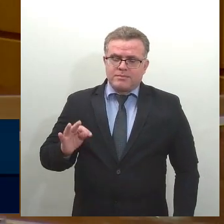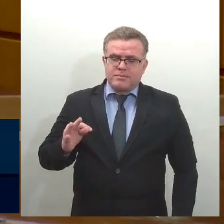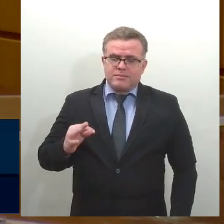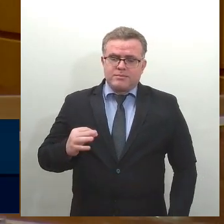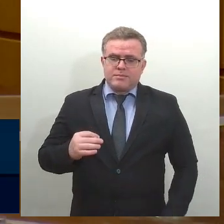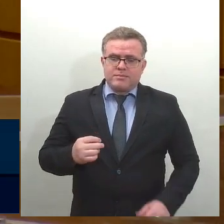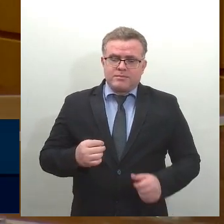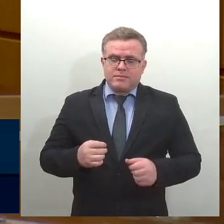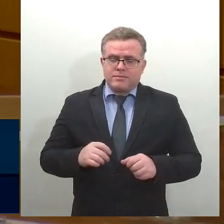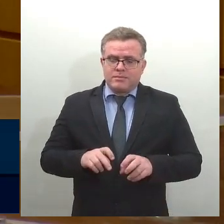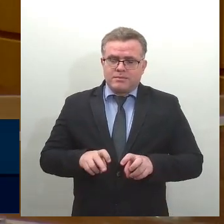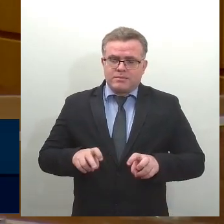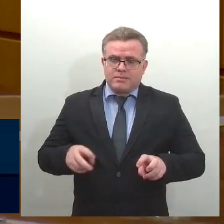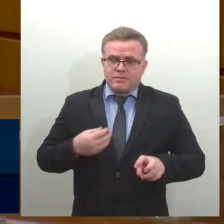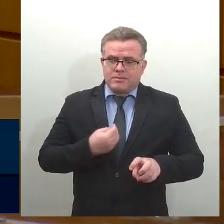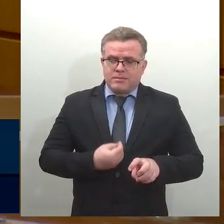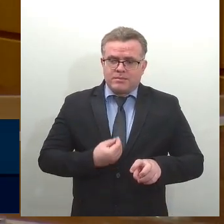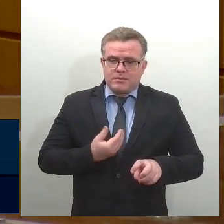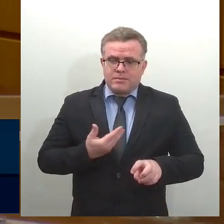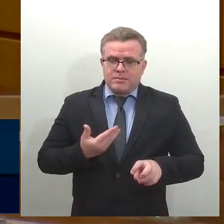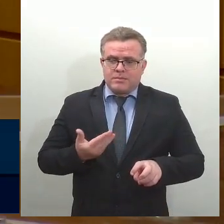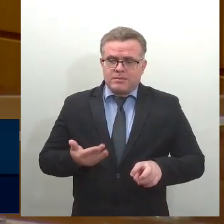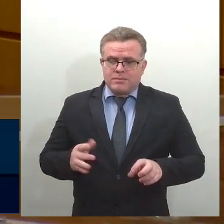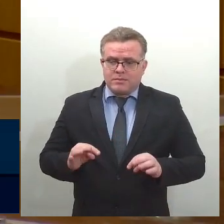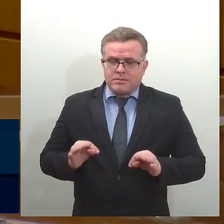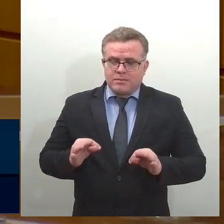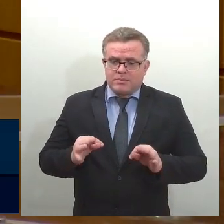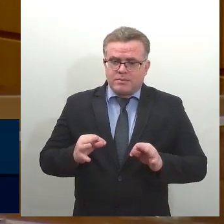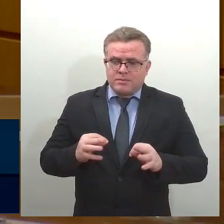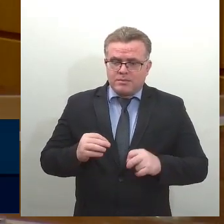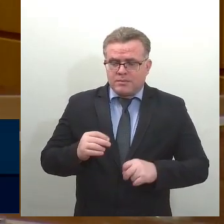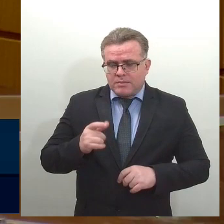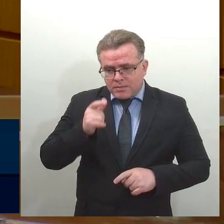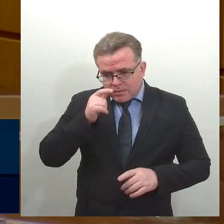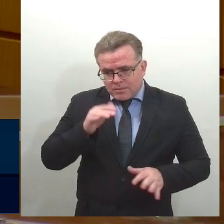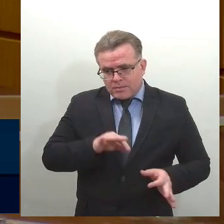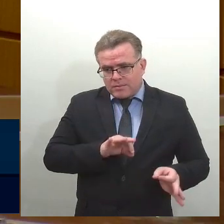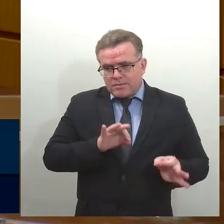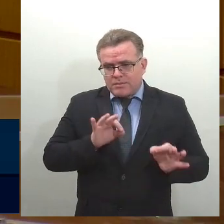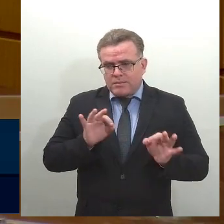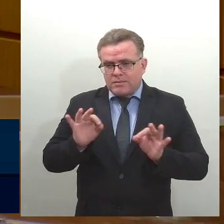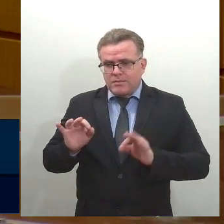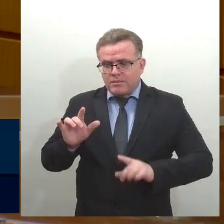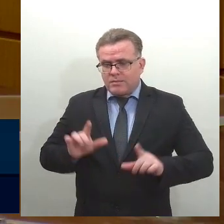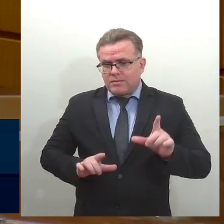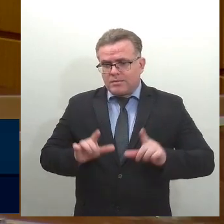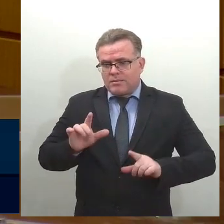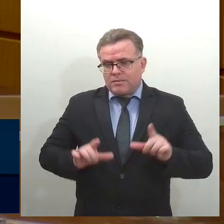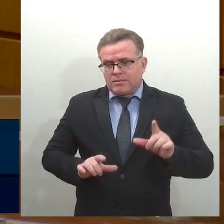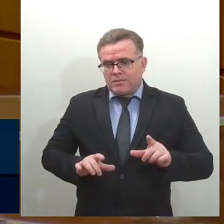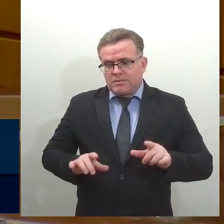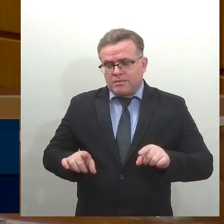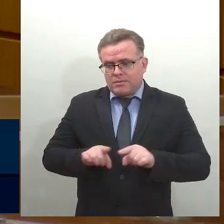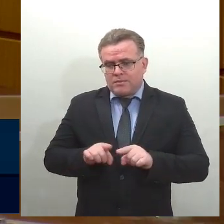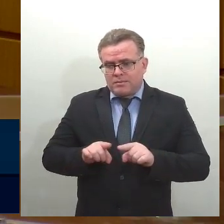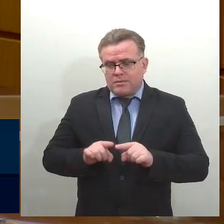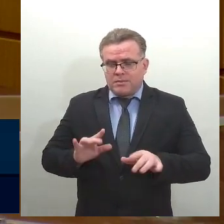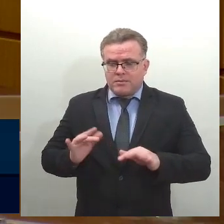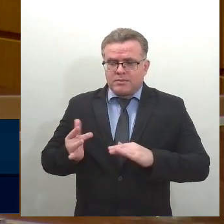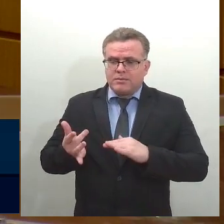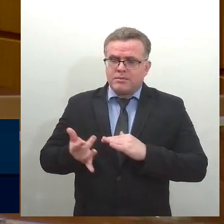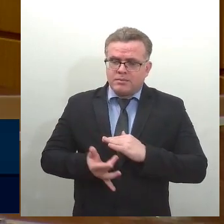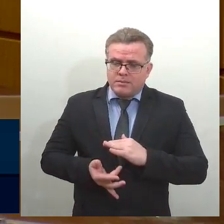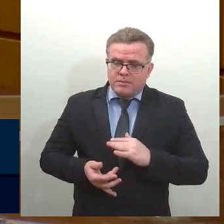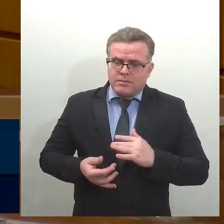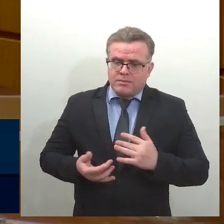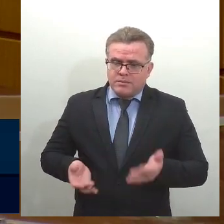a todos que acompanham pela a TV e os meios, demais meios de comunicação.